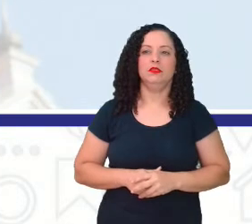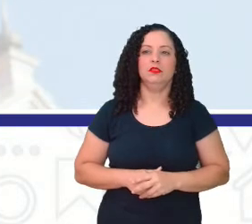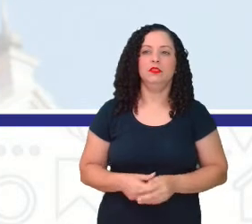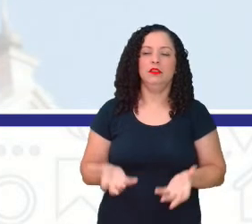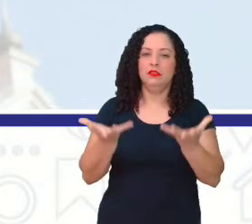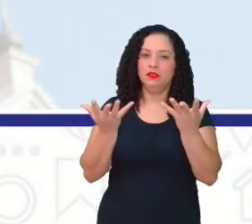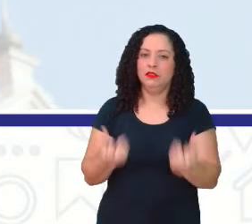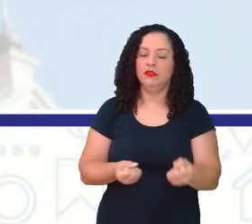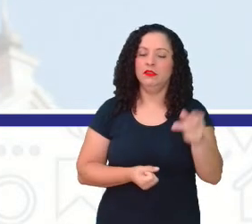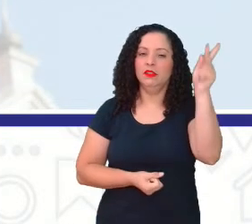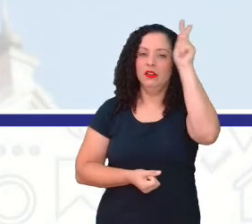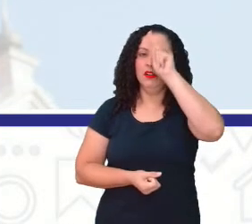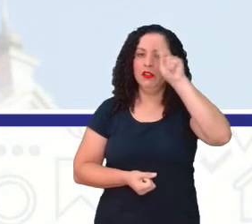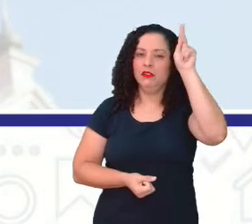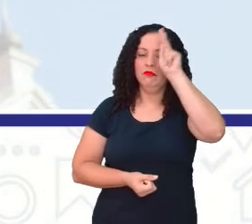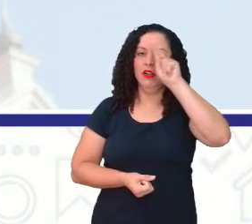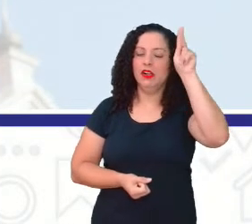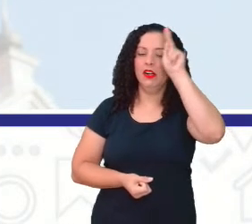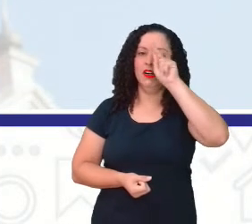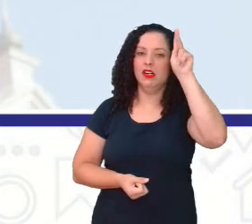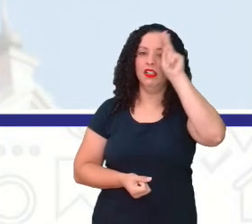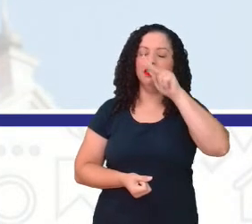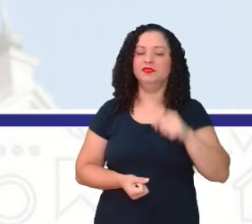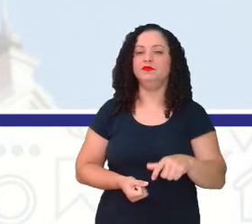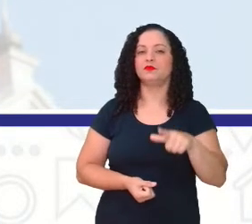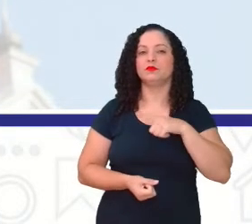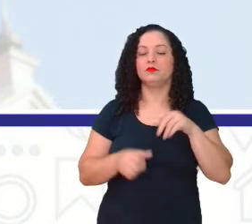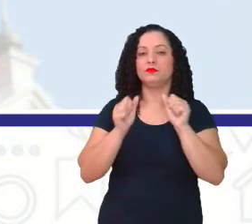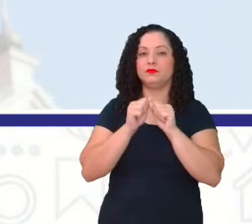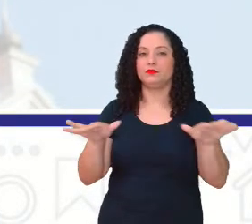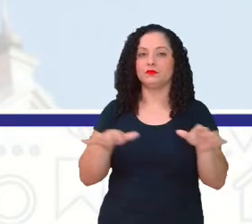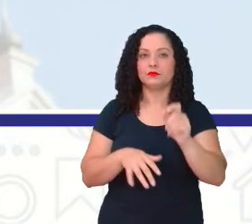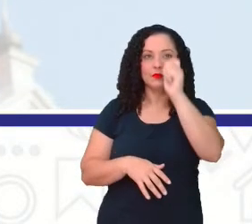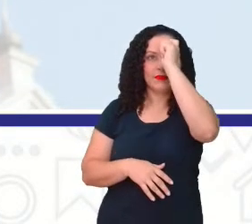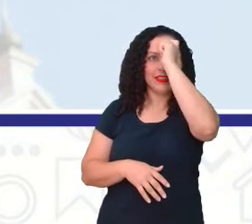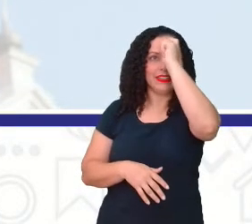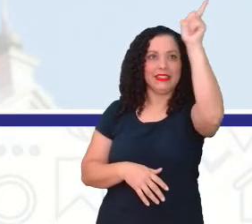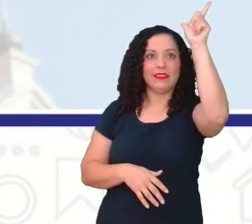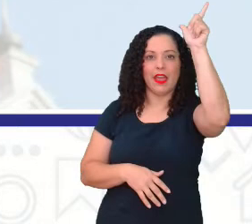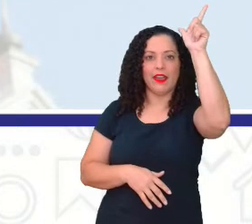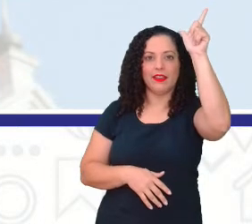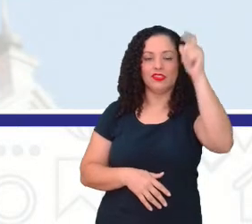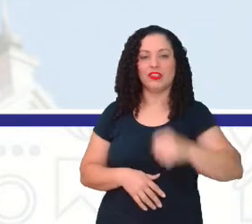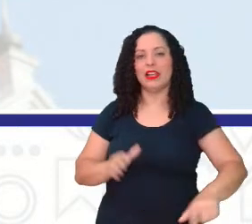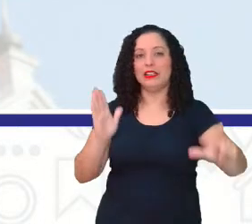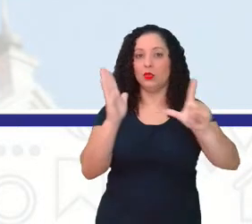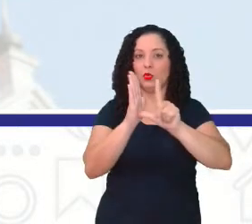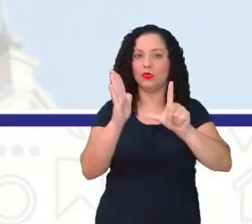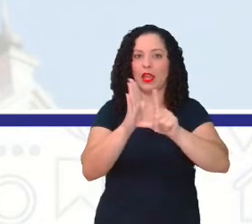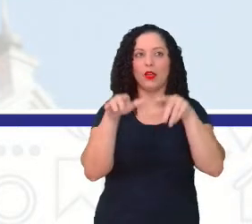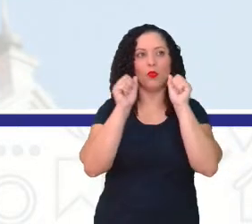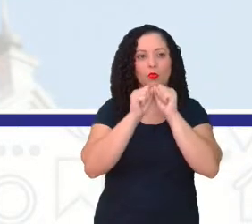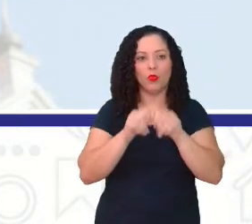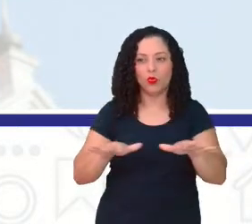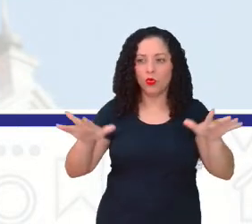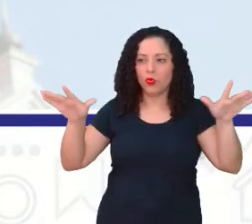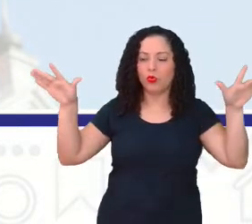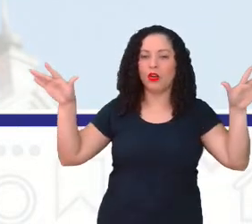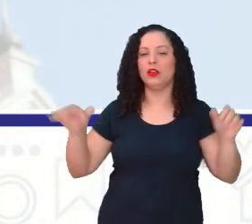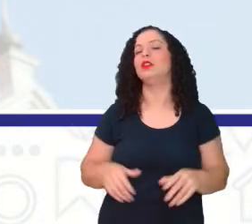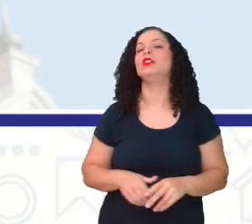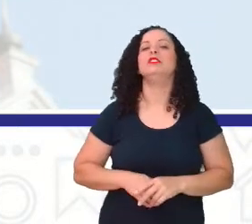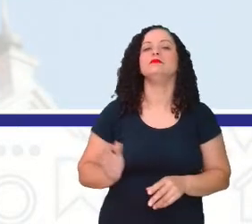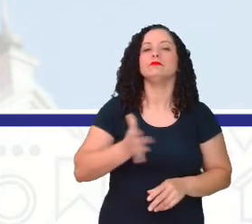que após, né, a difusão aí das ideias de Lutero, os camponeses, né, eles